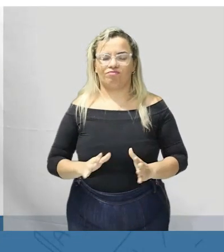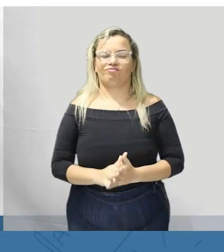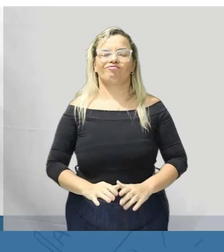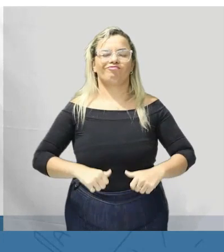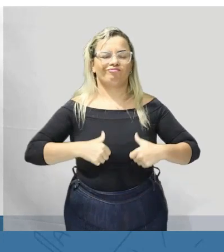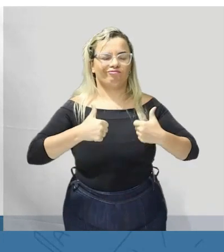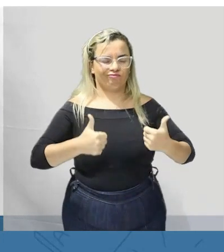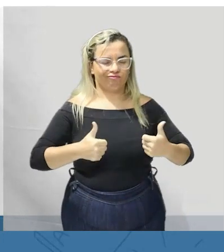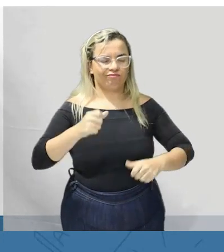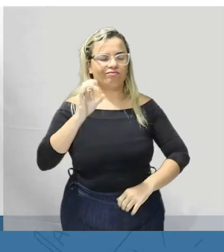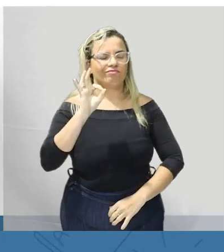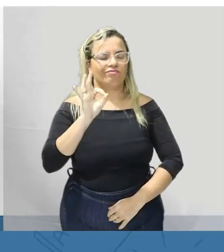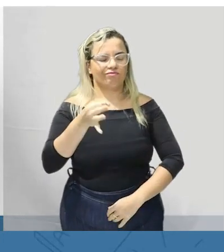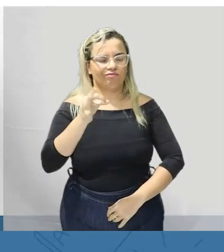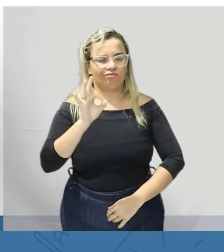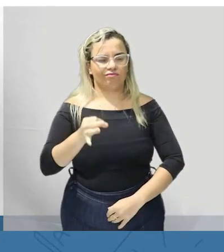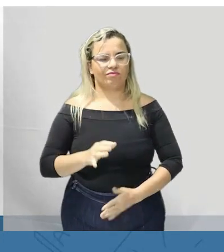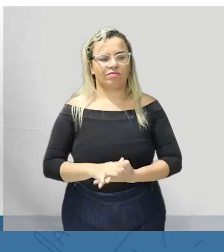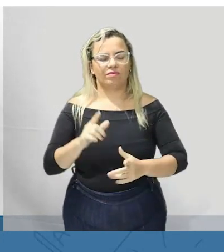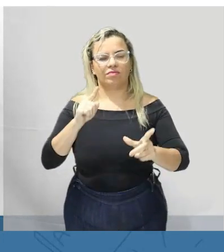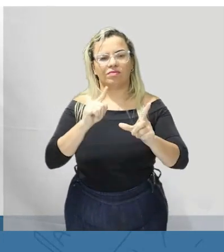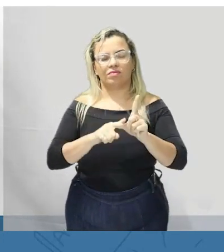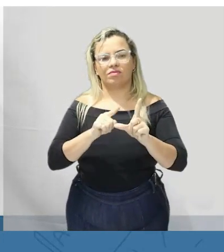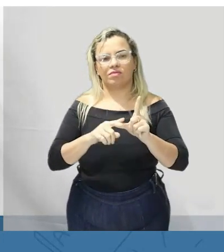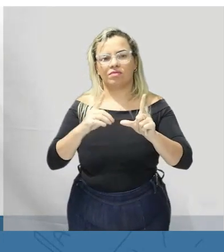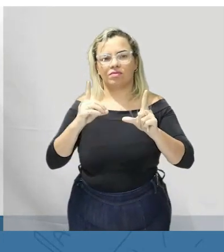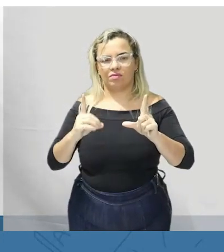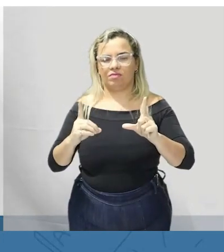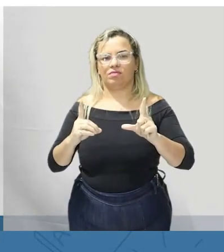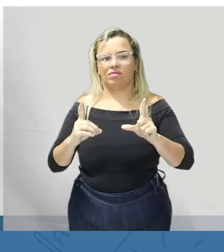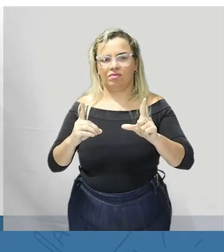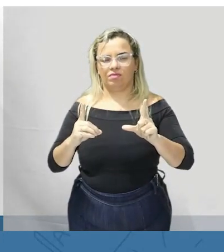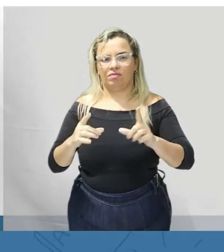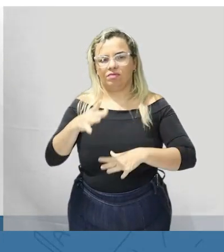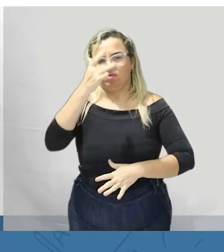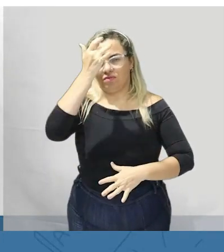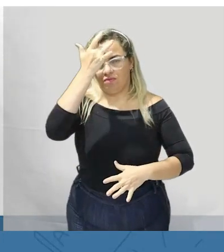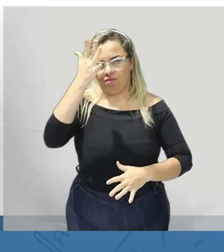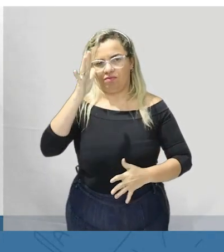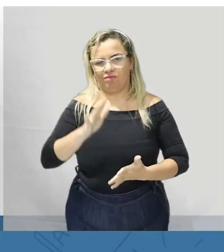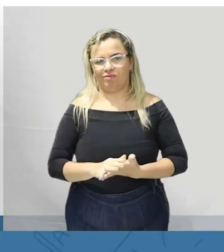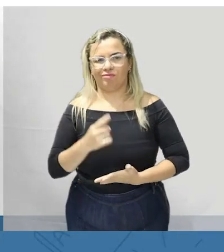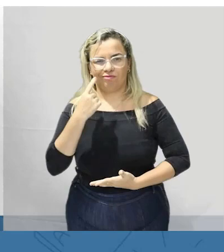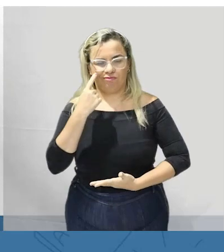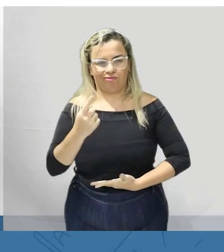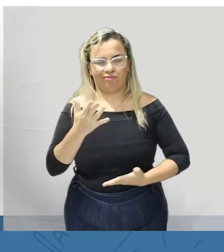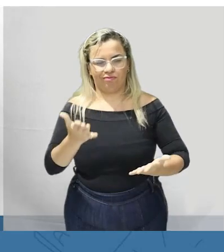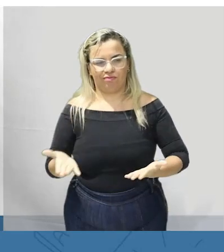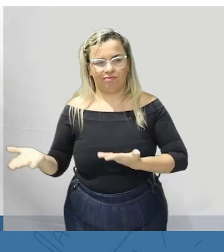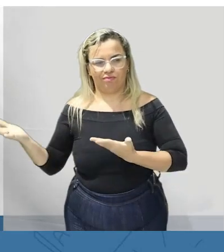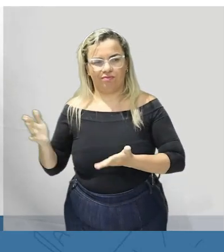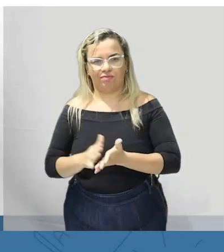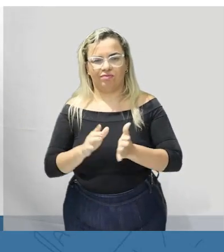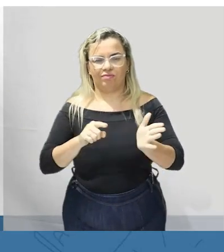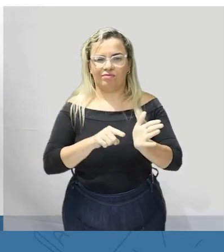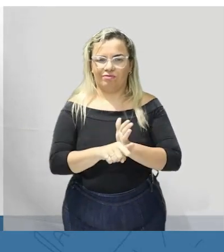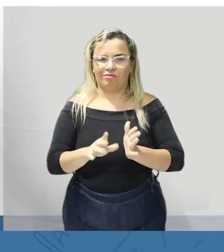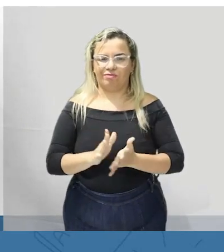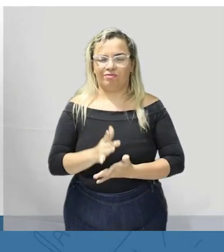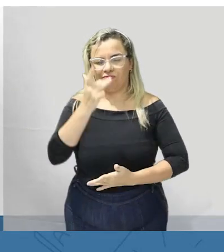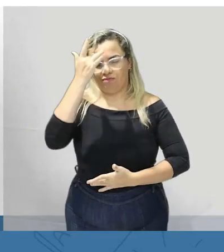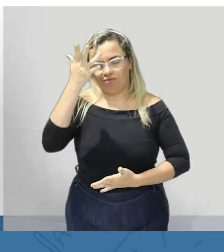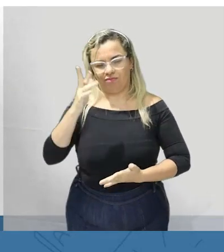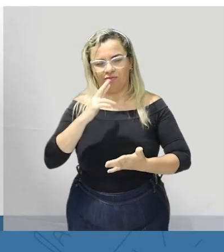Com certeza. Gabarito aí, ó. Letra D. Fácil. Tá vendo? Questãozinha moleza de